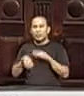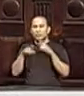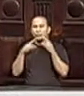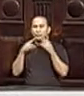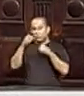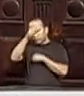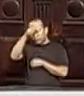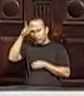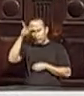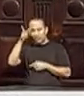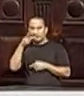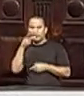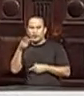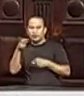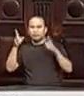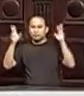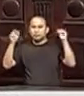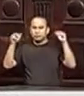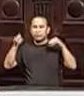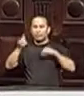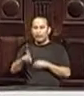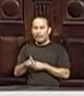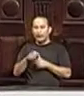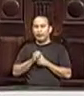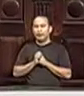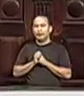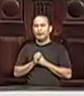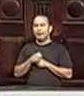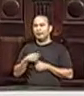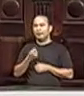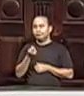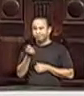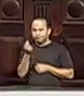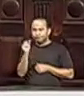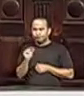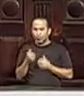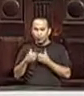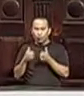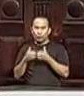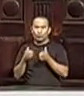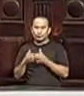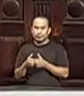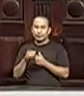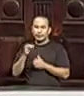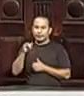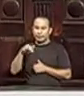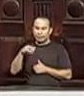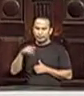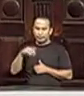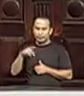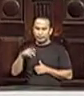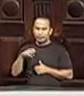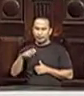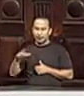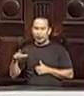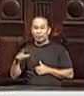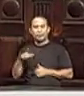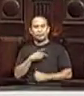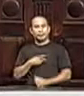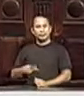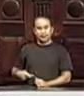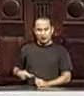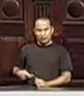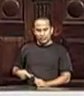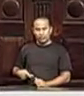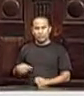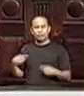pública para tratar disso, é o reajuste da tarifa dos ônibus intermunicipais. Senhor presidente,